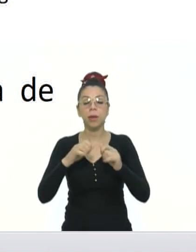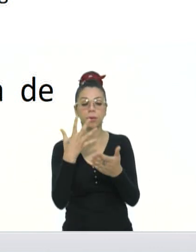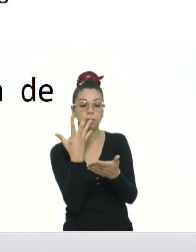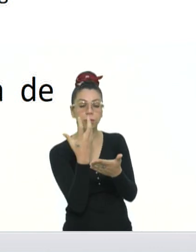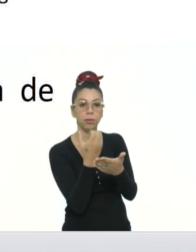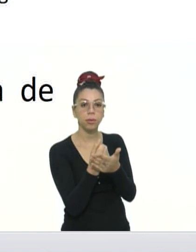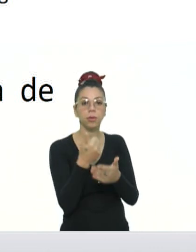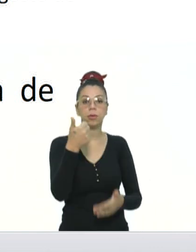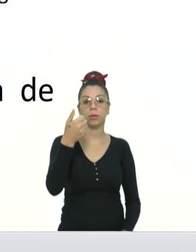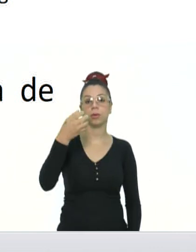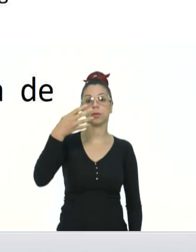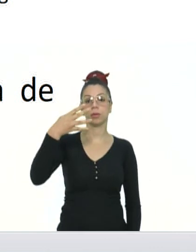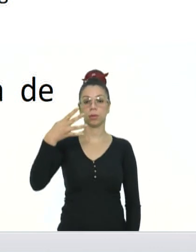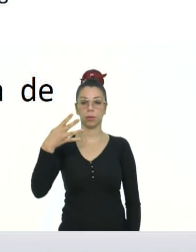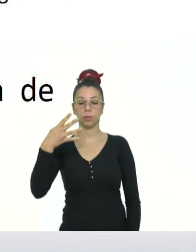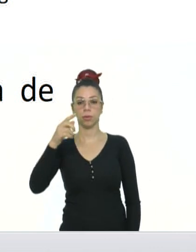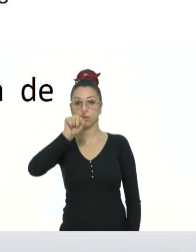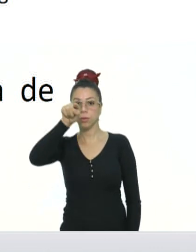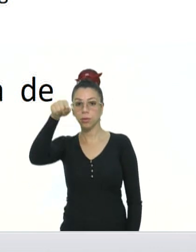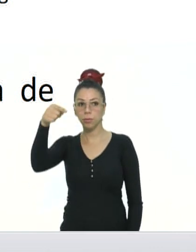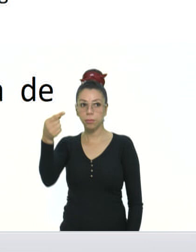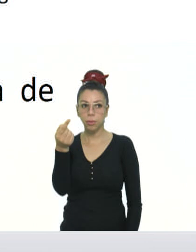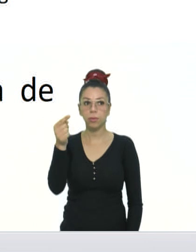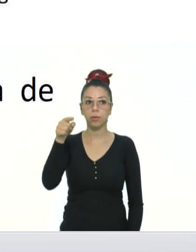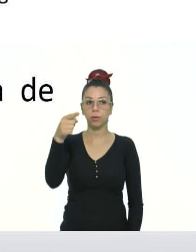114.711 casos de dengue e